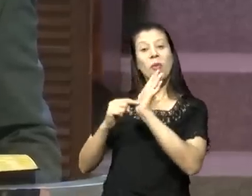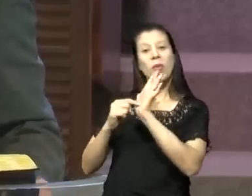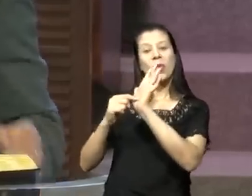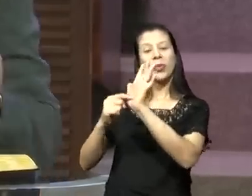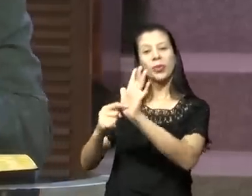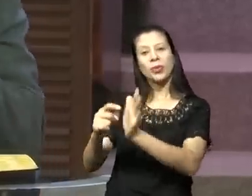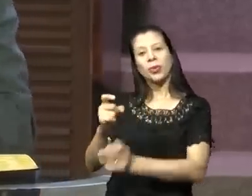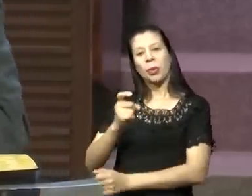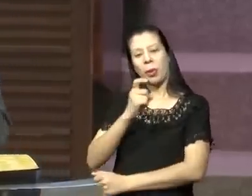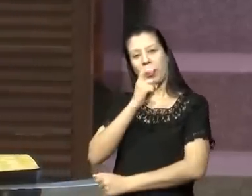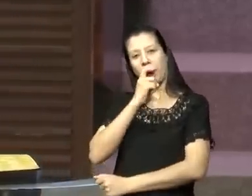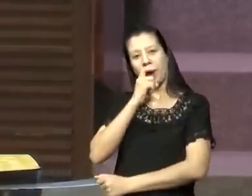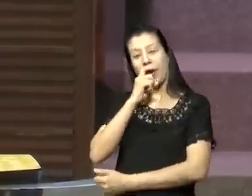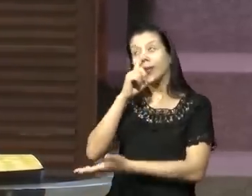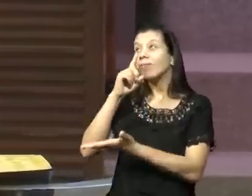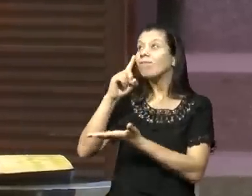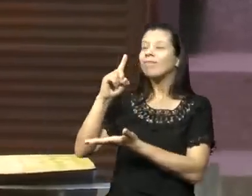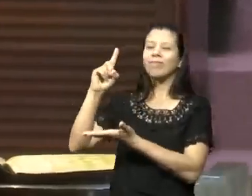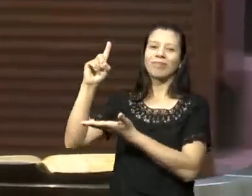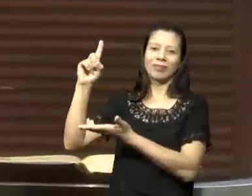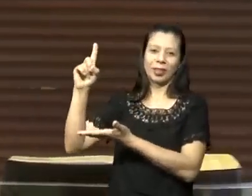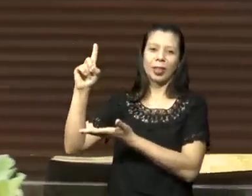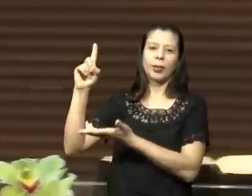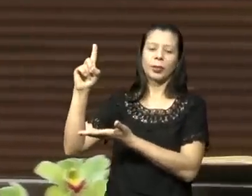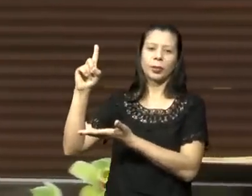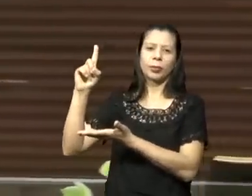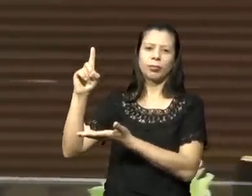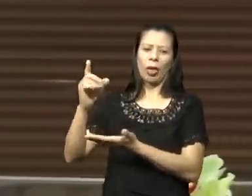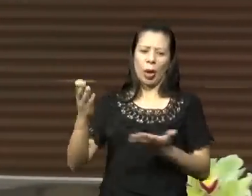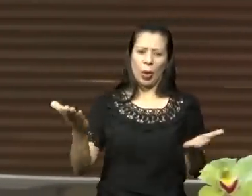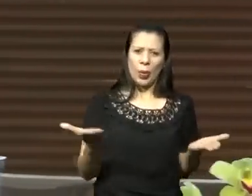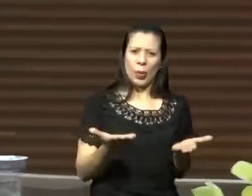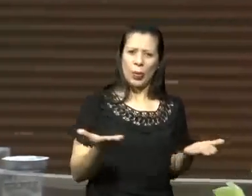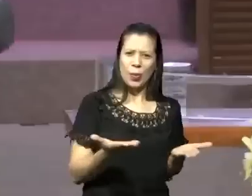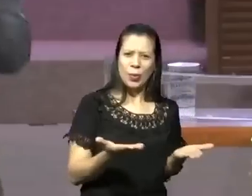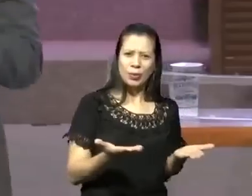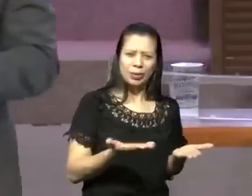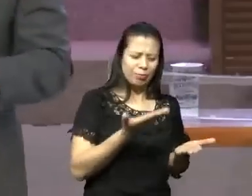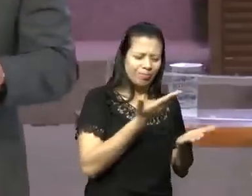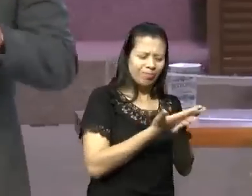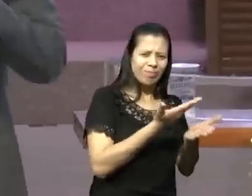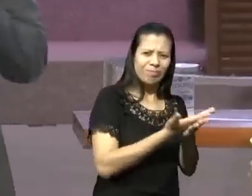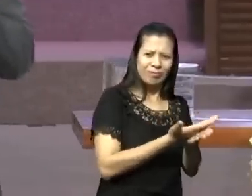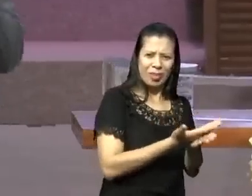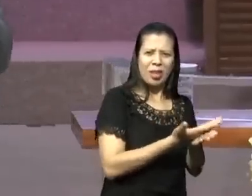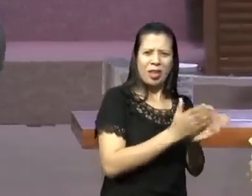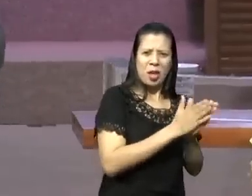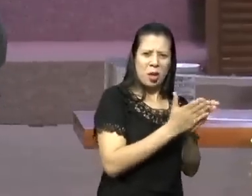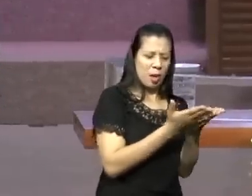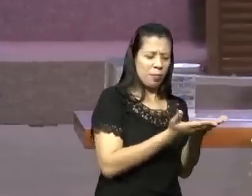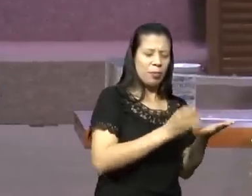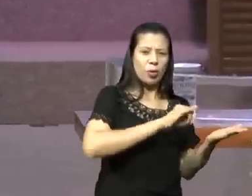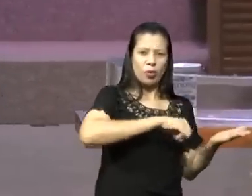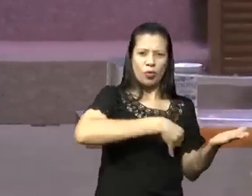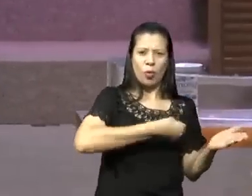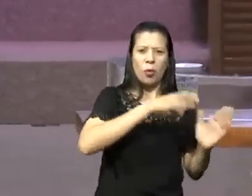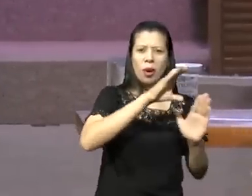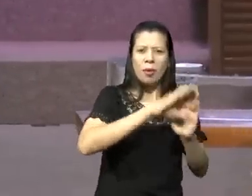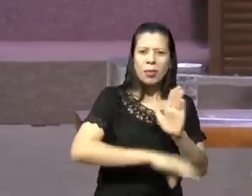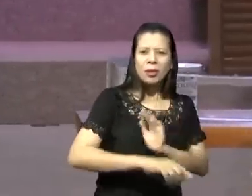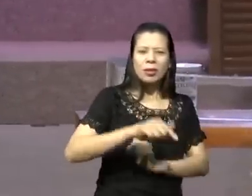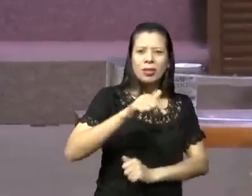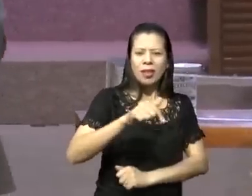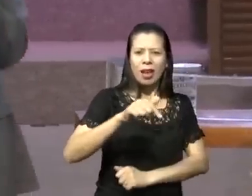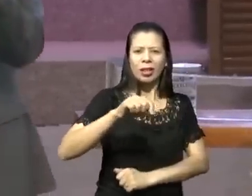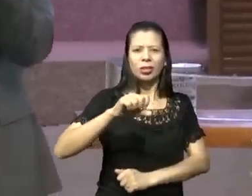e em São João Quando você estuda o Capítulo 7 o Capítulo 8 Capítulo 6 7 8